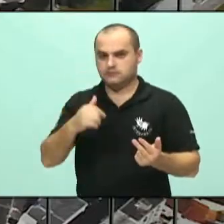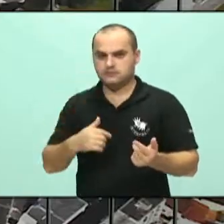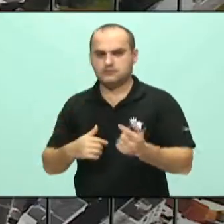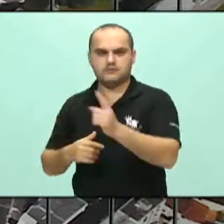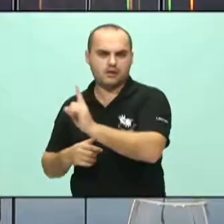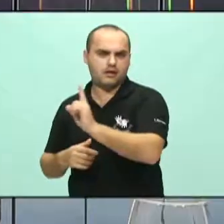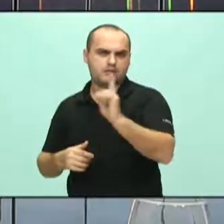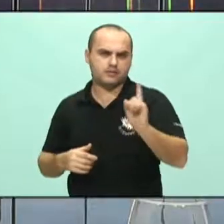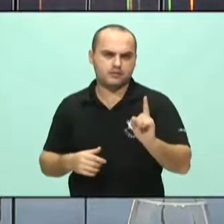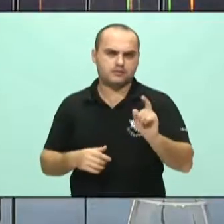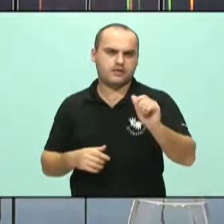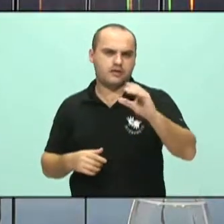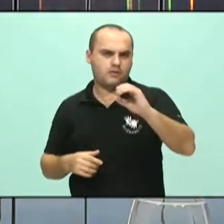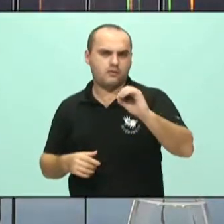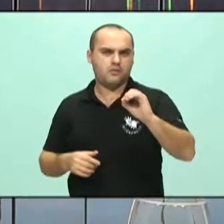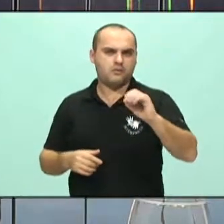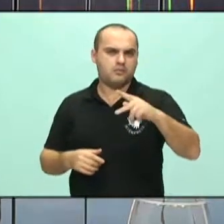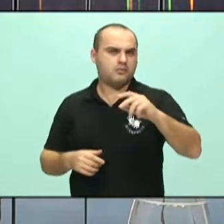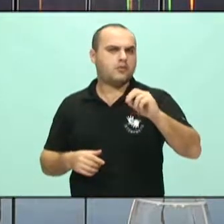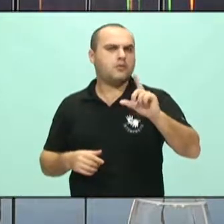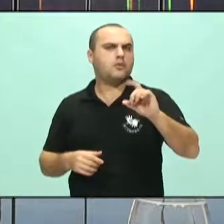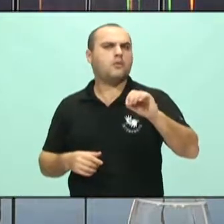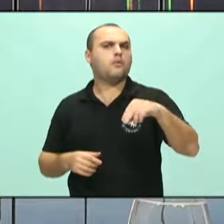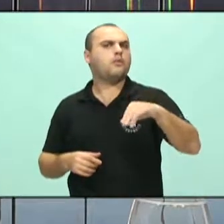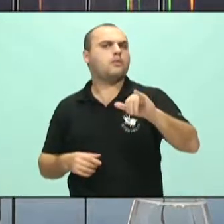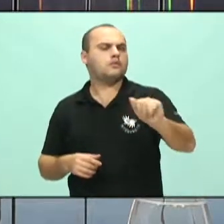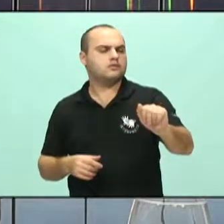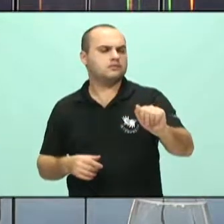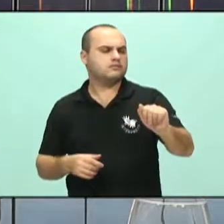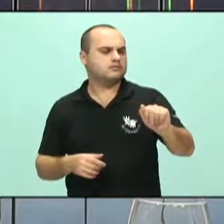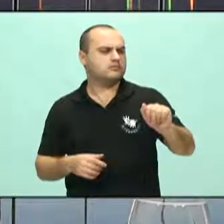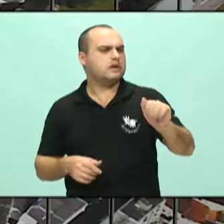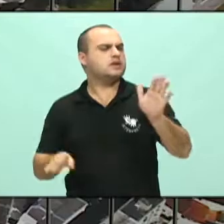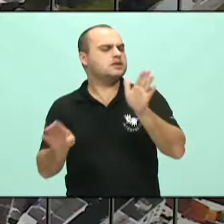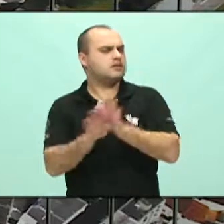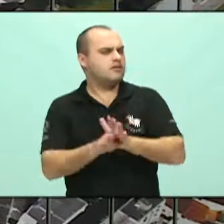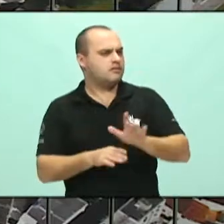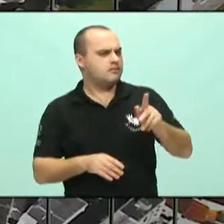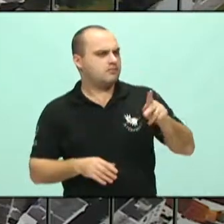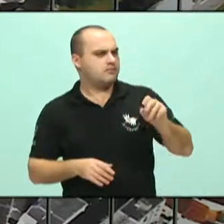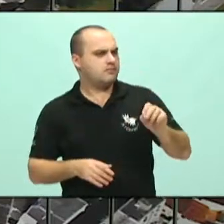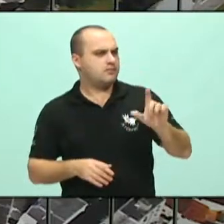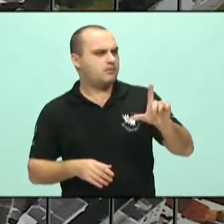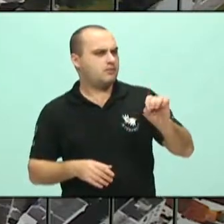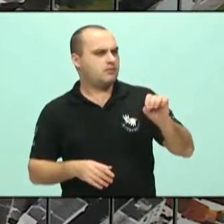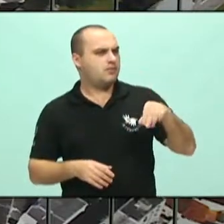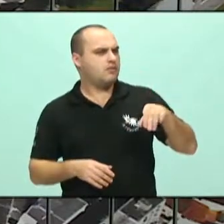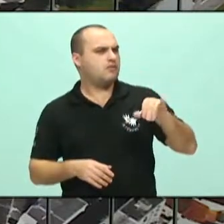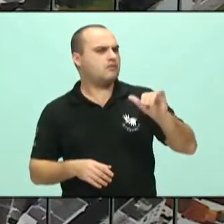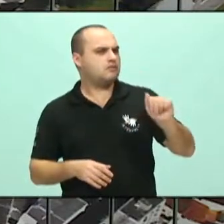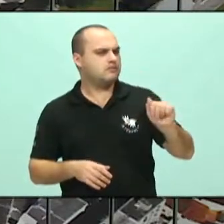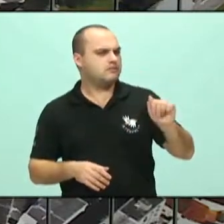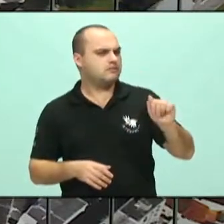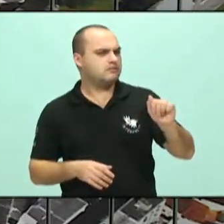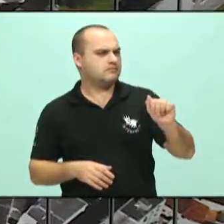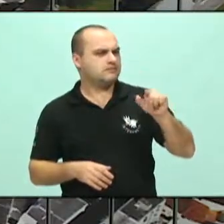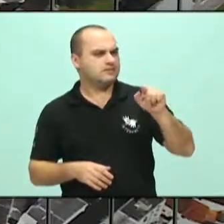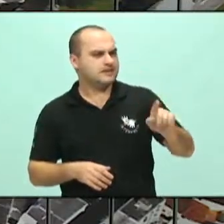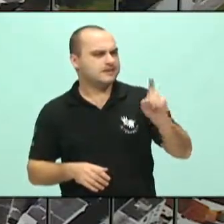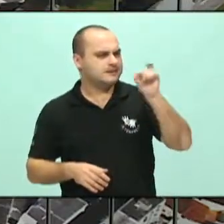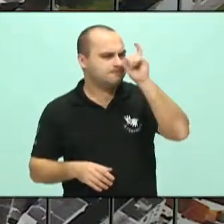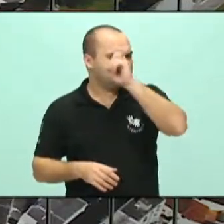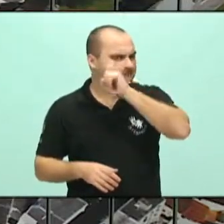colônia, plantar, eles chegaram na colônia e viram, não, mas a desbravar essas matas, plantar, isso é muito